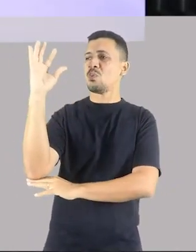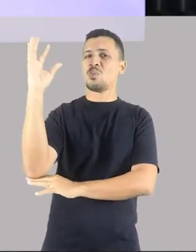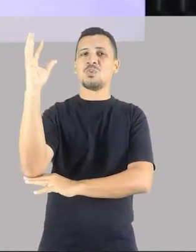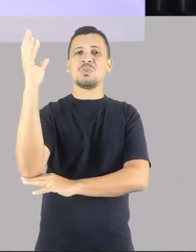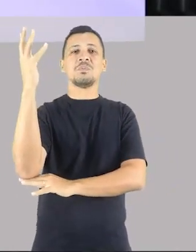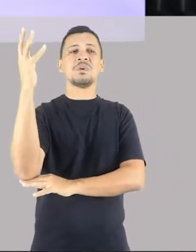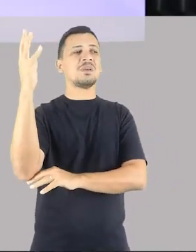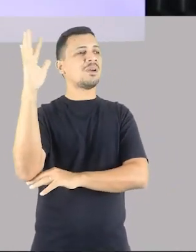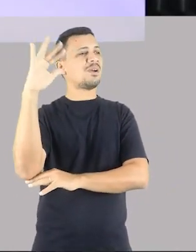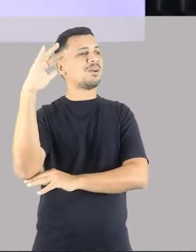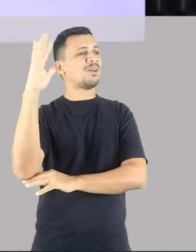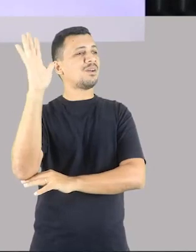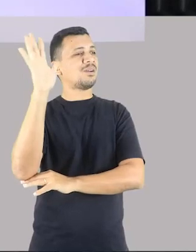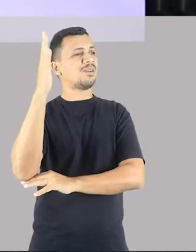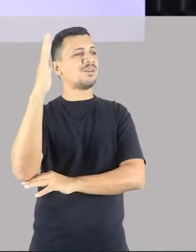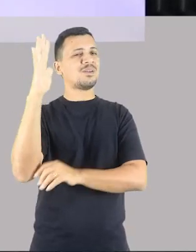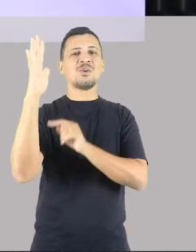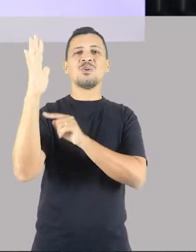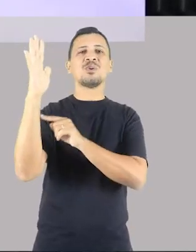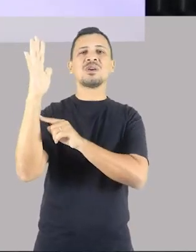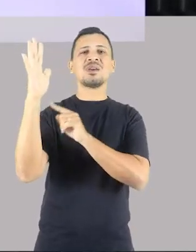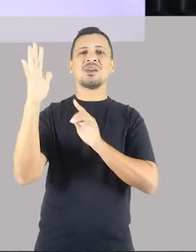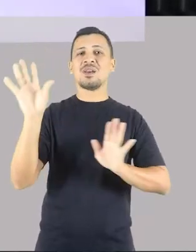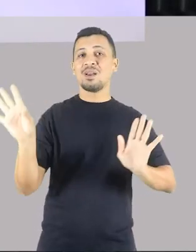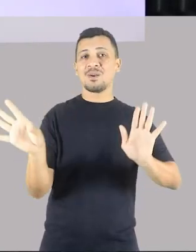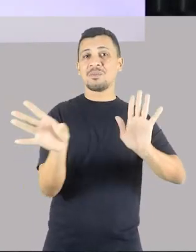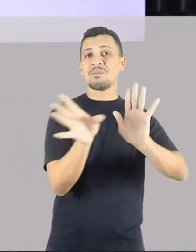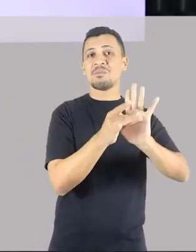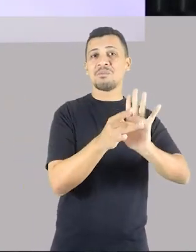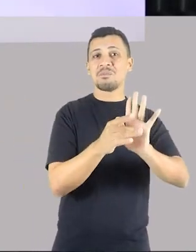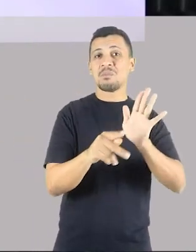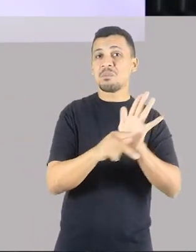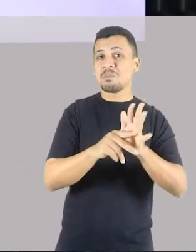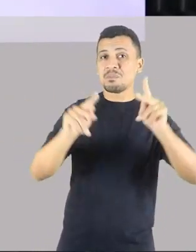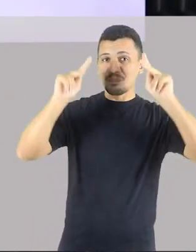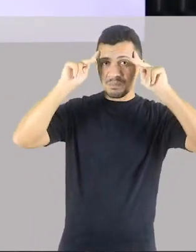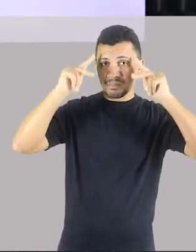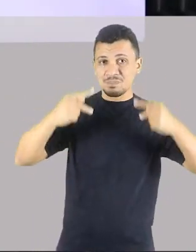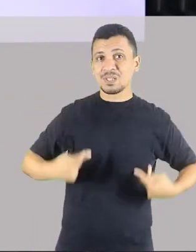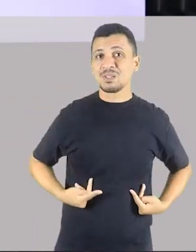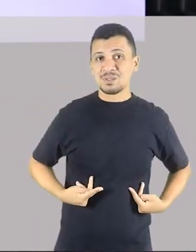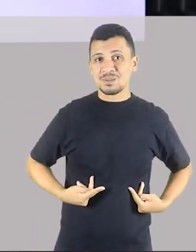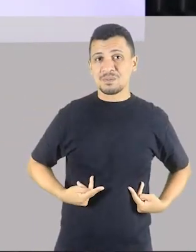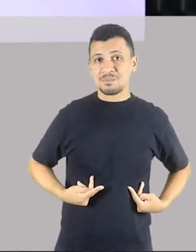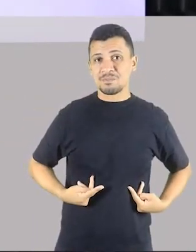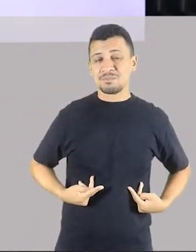acenava-lhe. Você está atribuindo a uma coisa uma ação, né? Quando se diz,